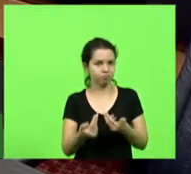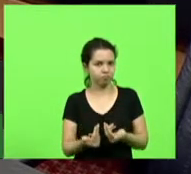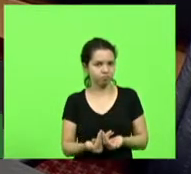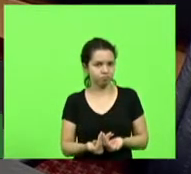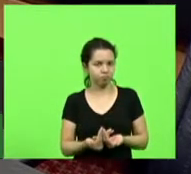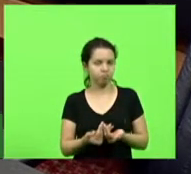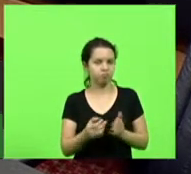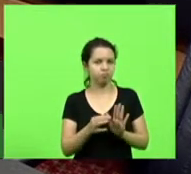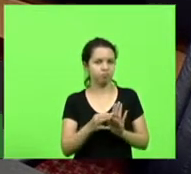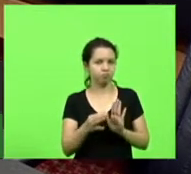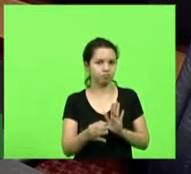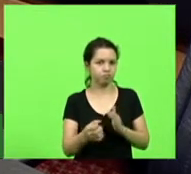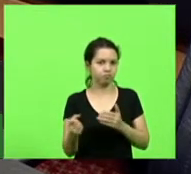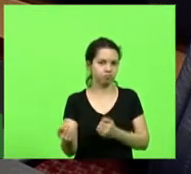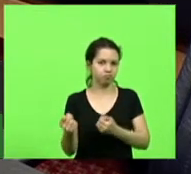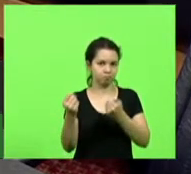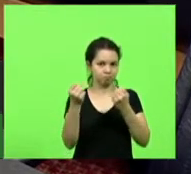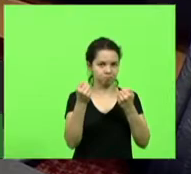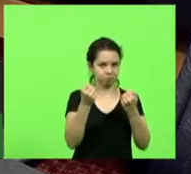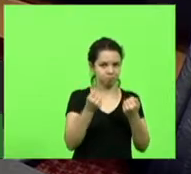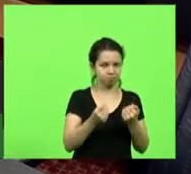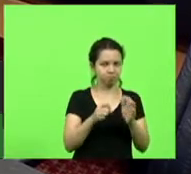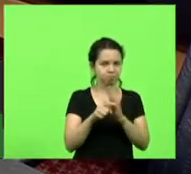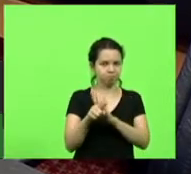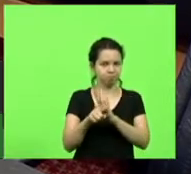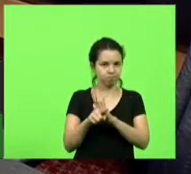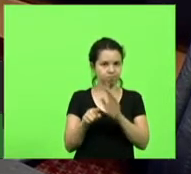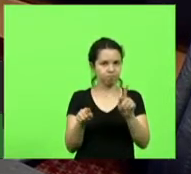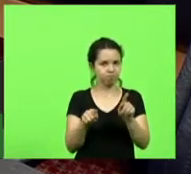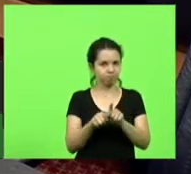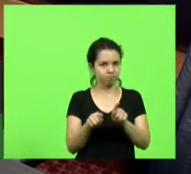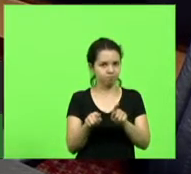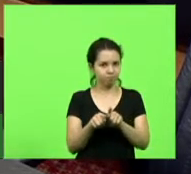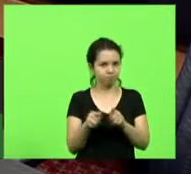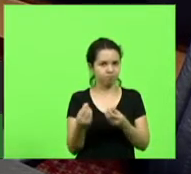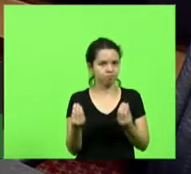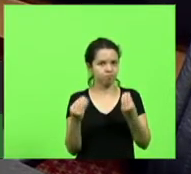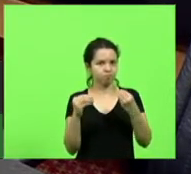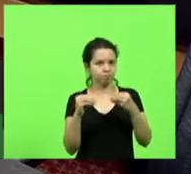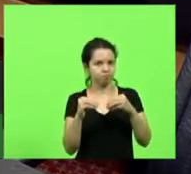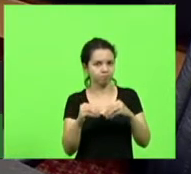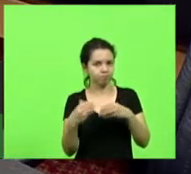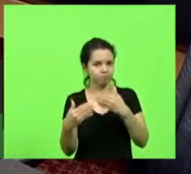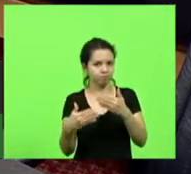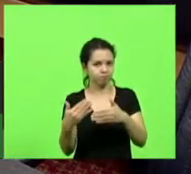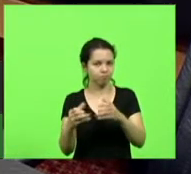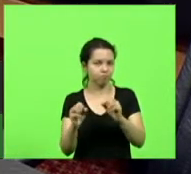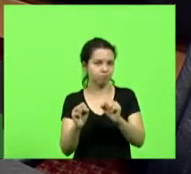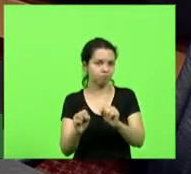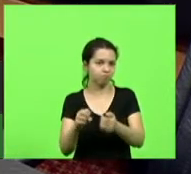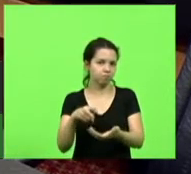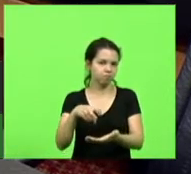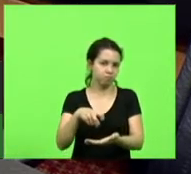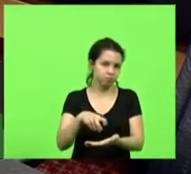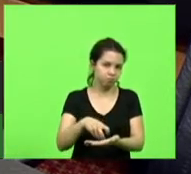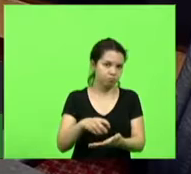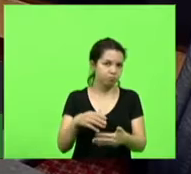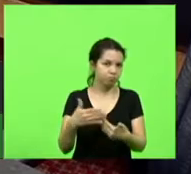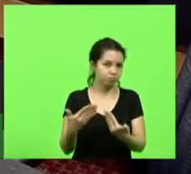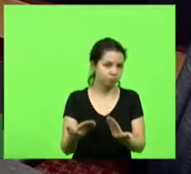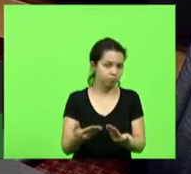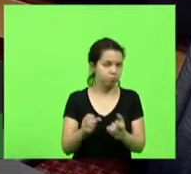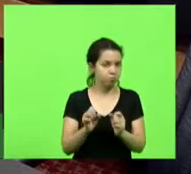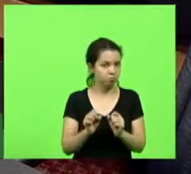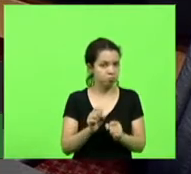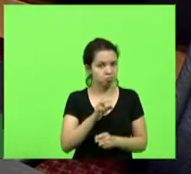amplo espectro de poder de investigação e a imposição de eventuais medidas legais, pode configurar também abuso de